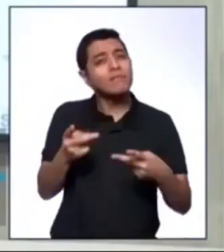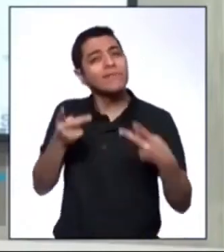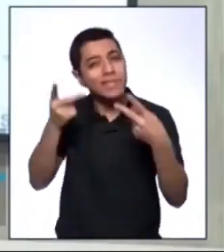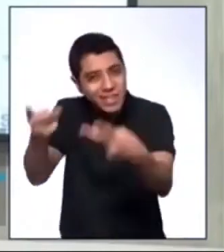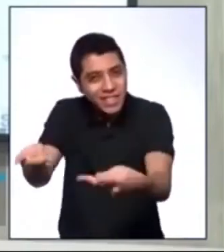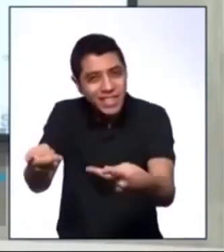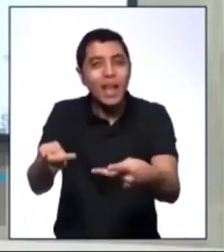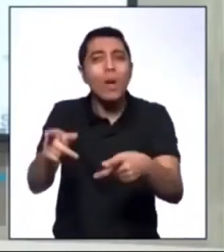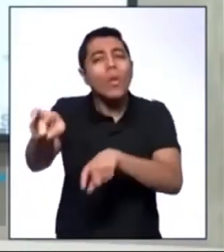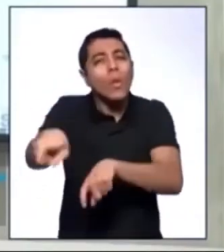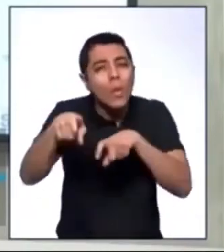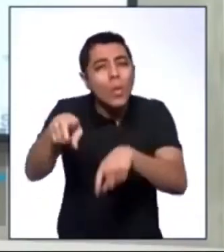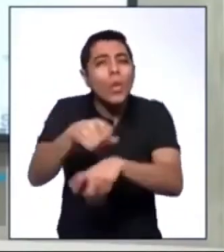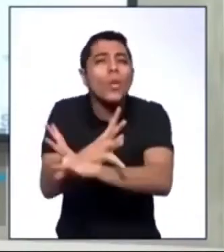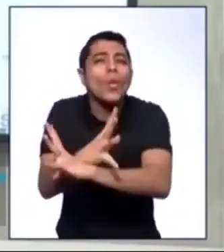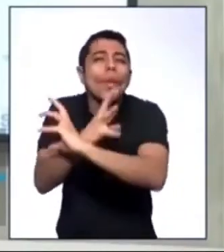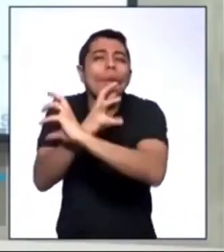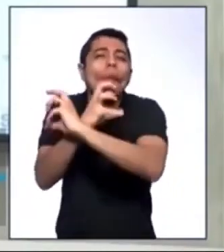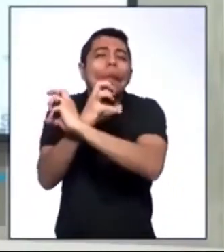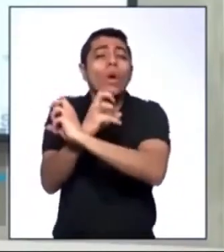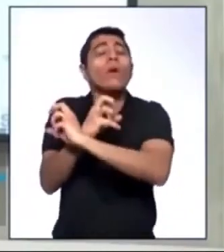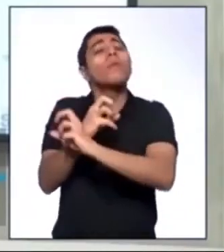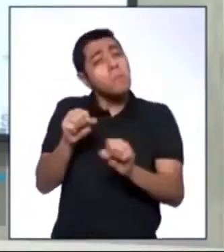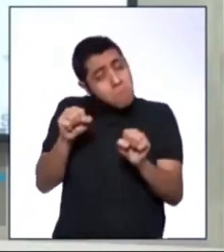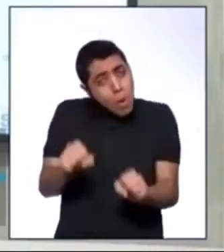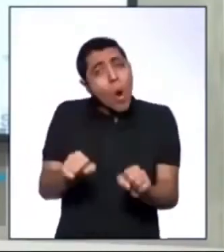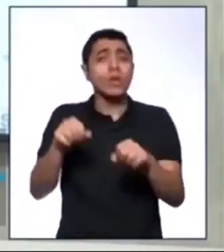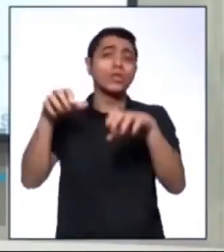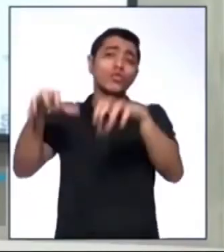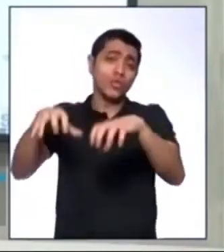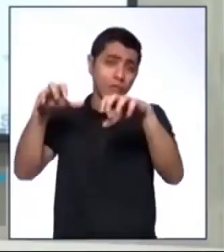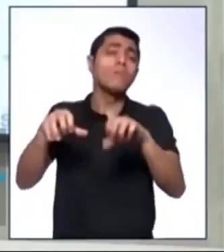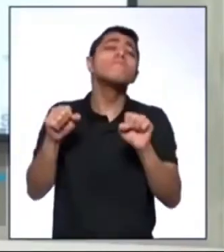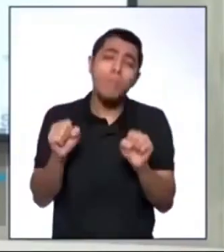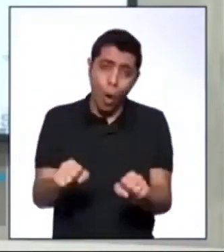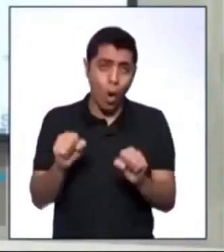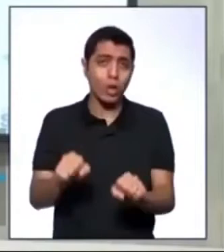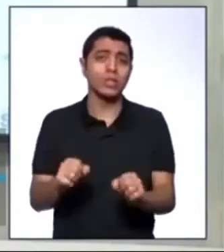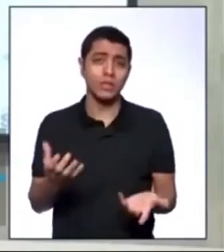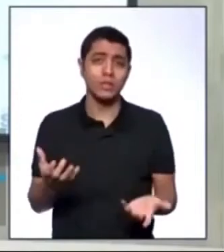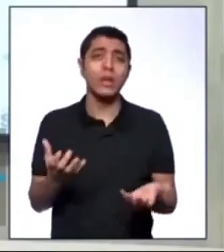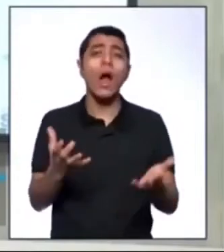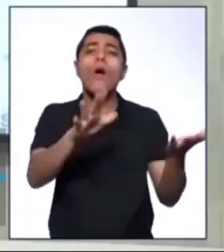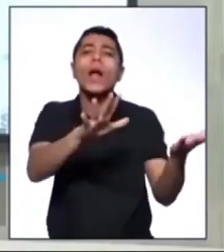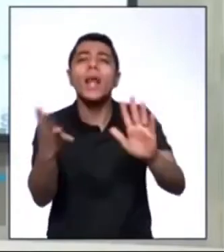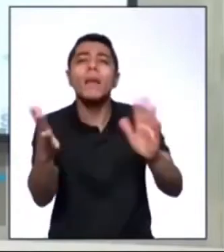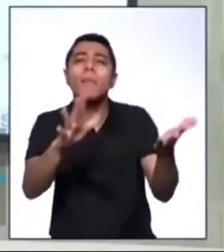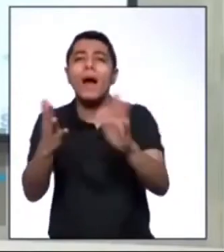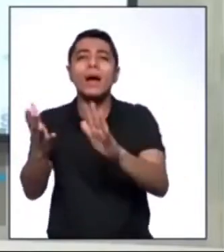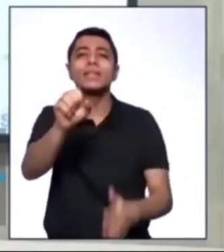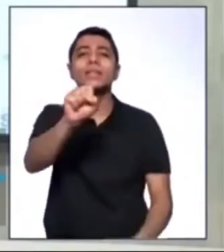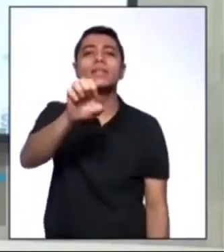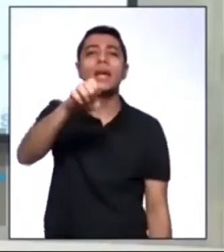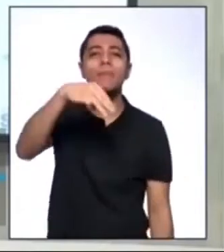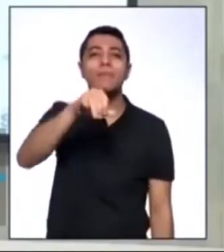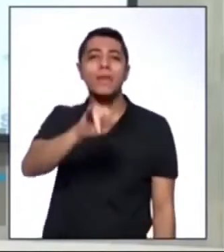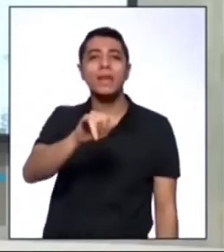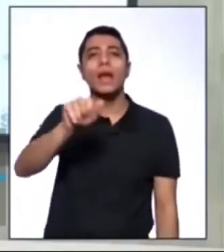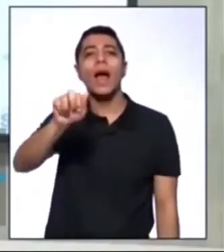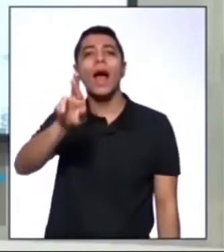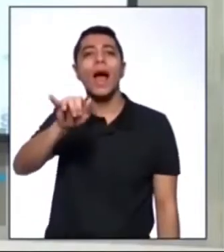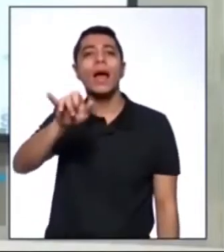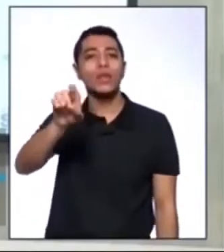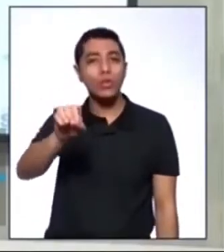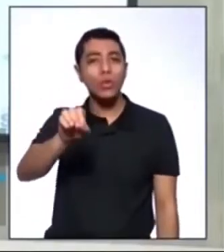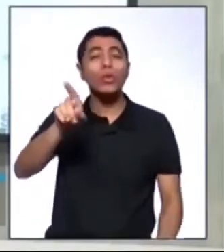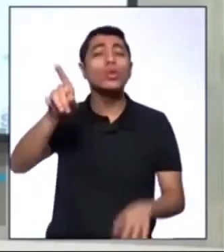clima semiárido? O clima semiárido é um clima com uma precipitação acumulada muito pequena. Mas pode ser que no